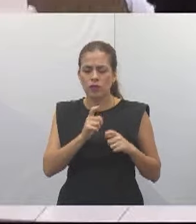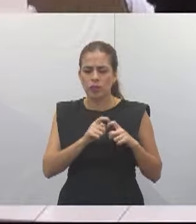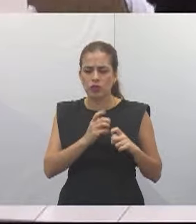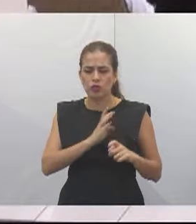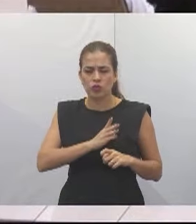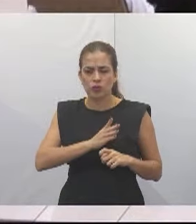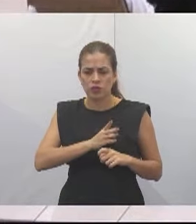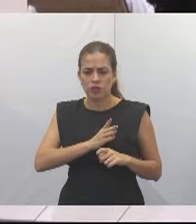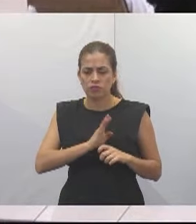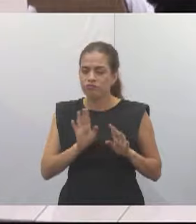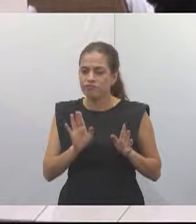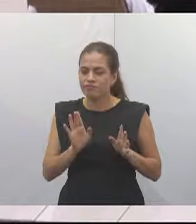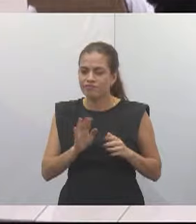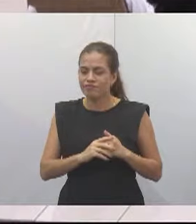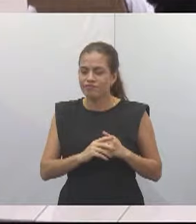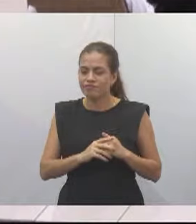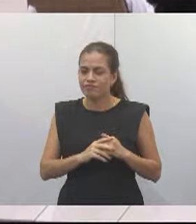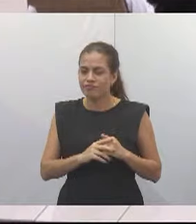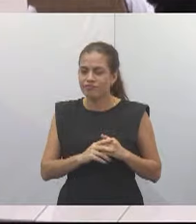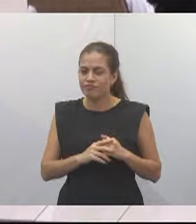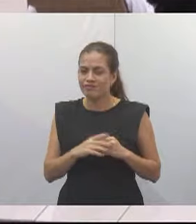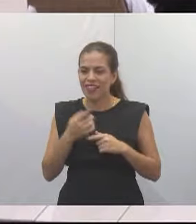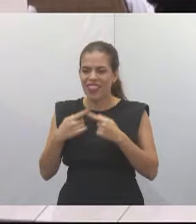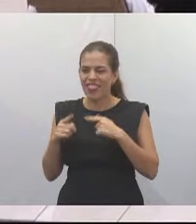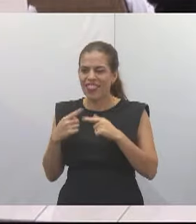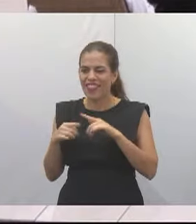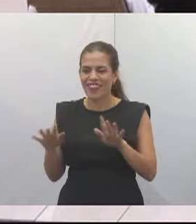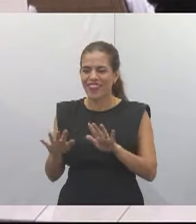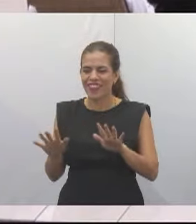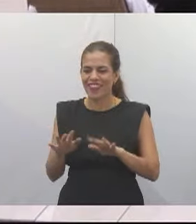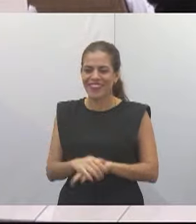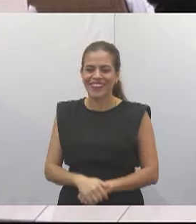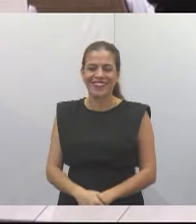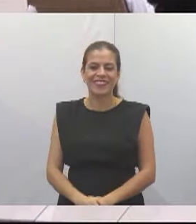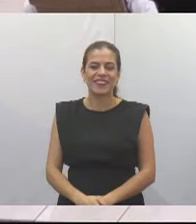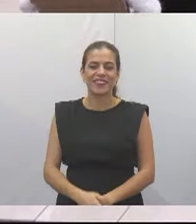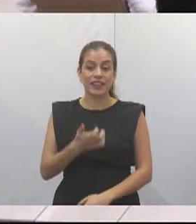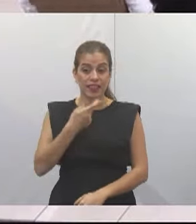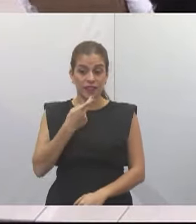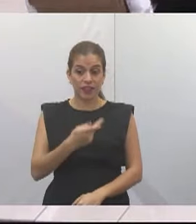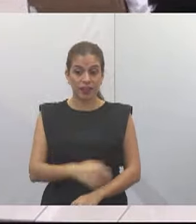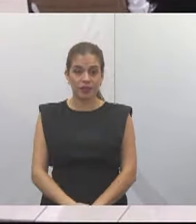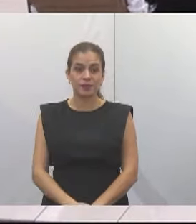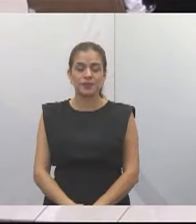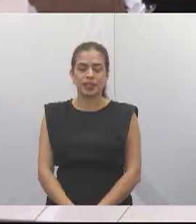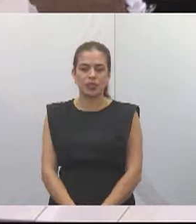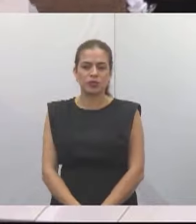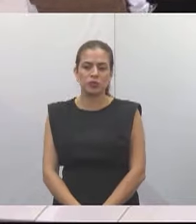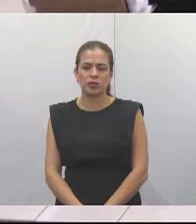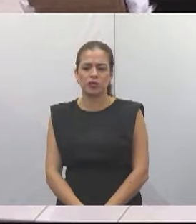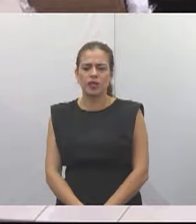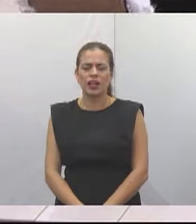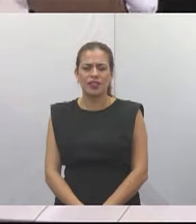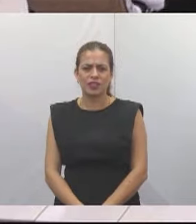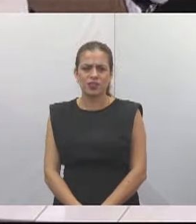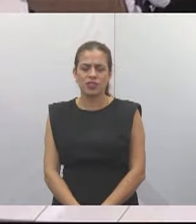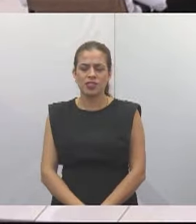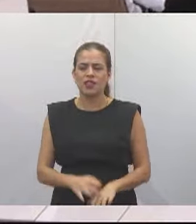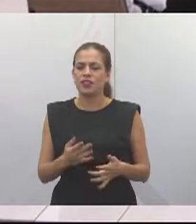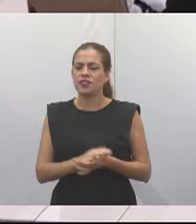Não? Ele vai reclamar, não pode reclamar. E quer falar alguma coisa? Fala.